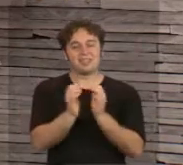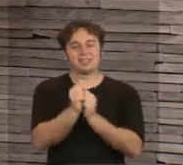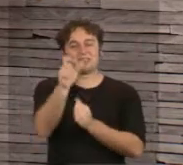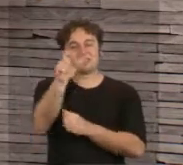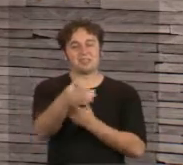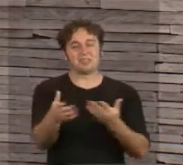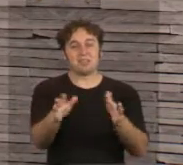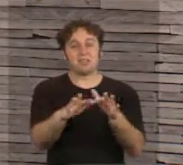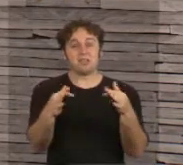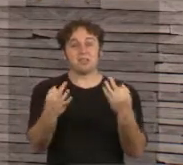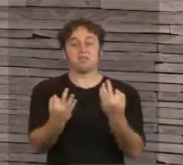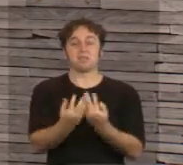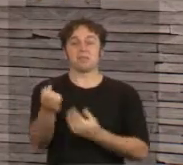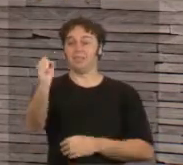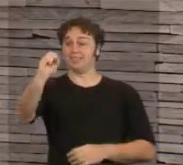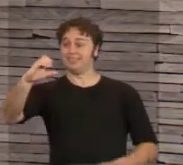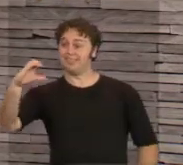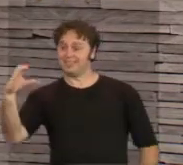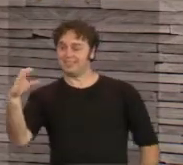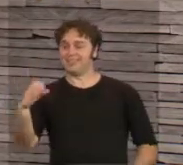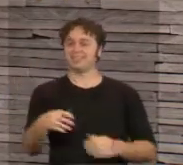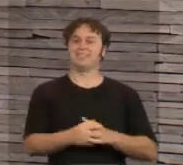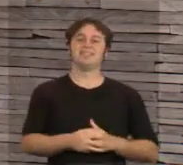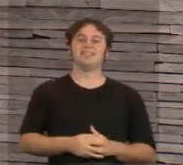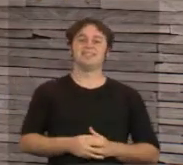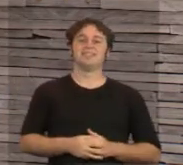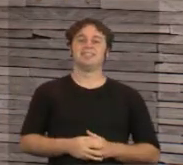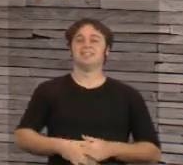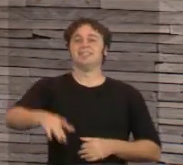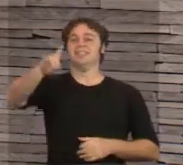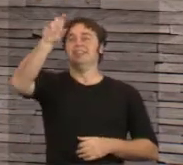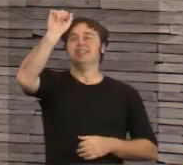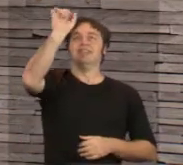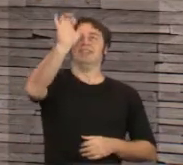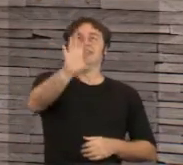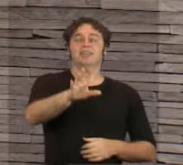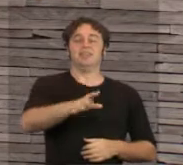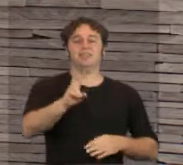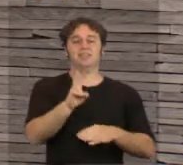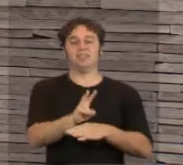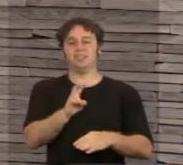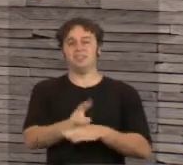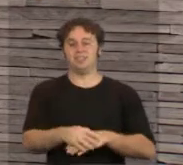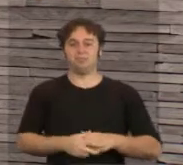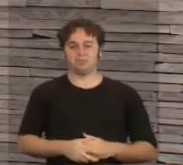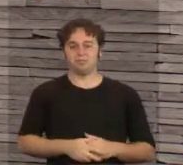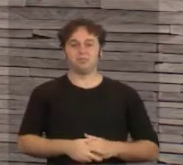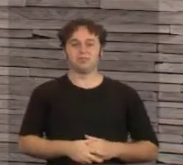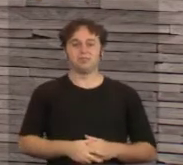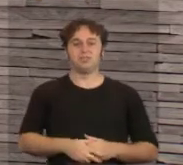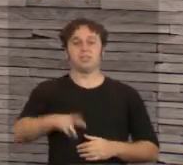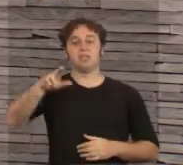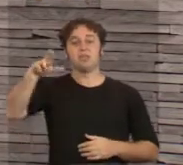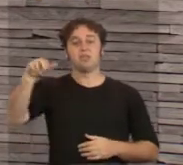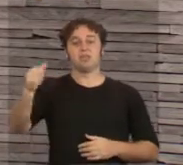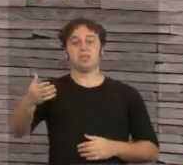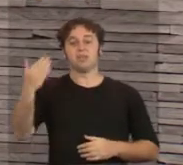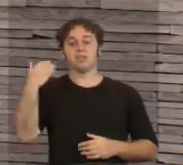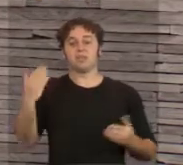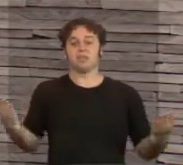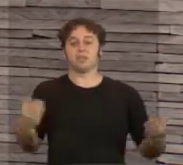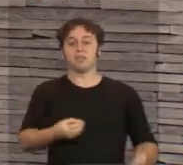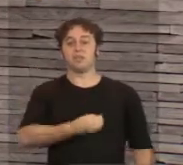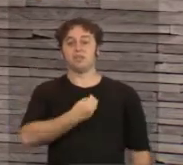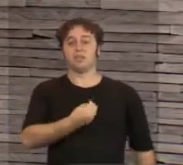com essa família da Tânia, direto de Santa Catarina. Deus abençoe e lhes guarde. Bom, eu nunca fiz isso no programa, estamos